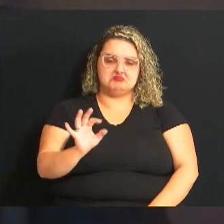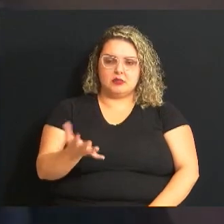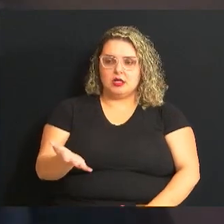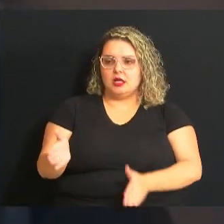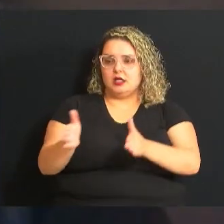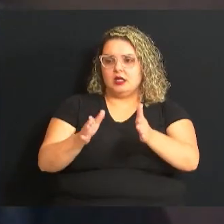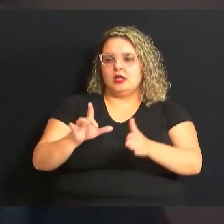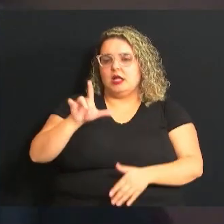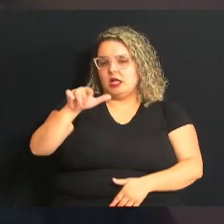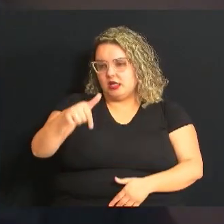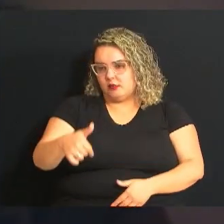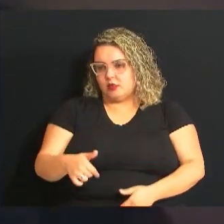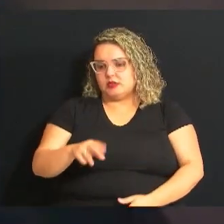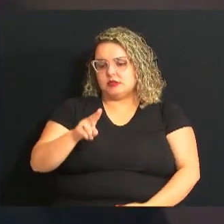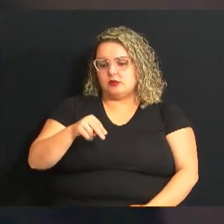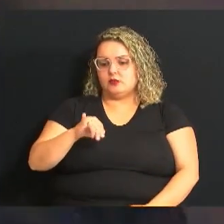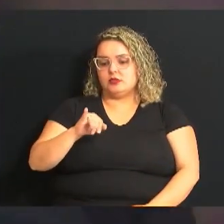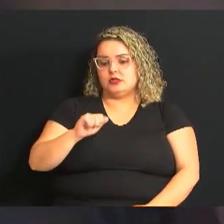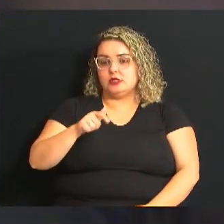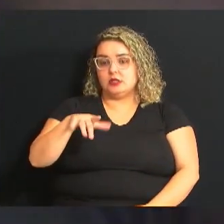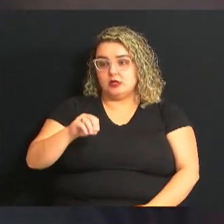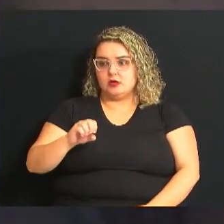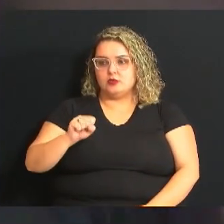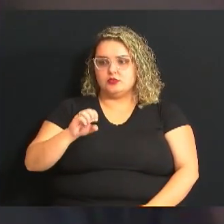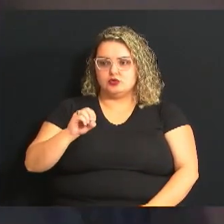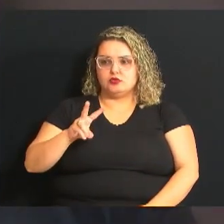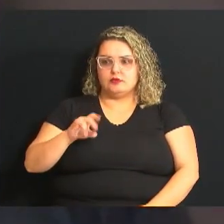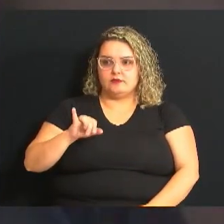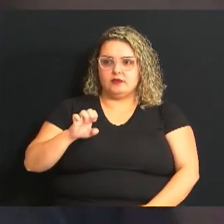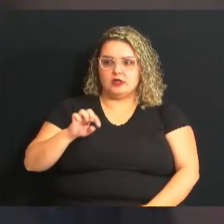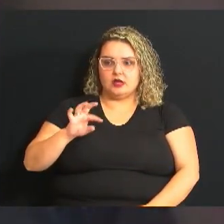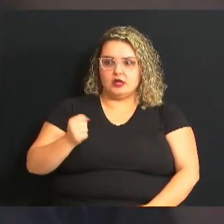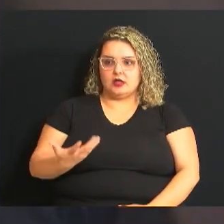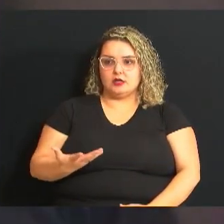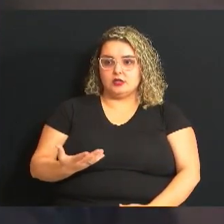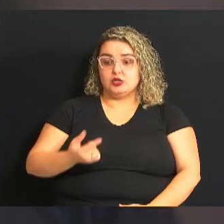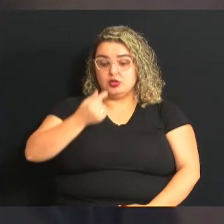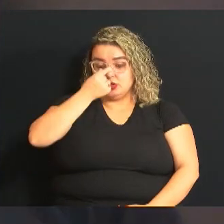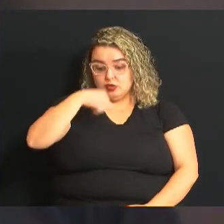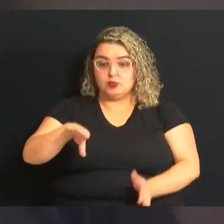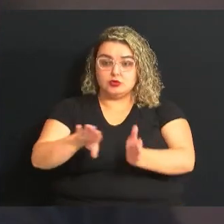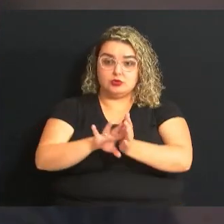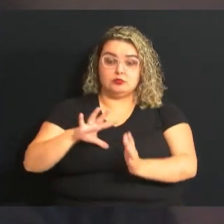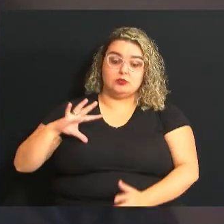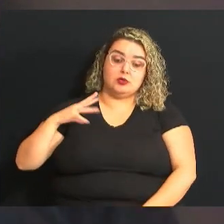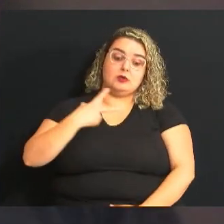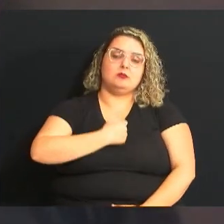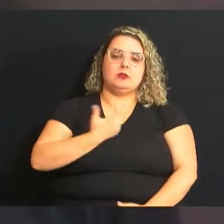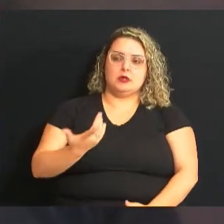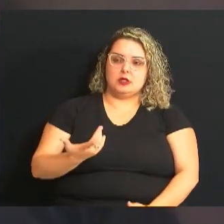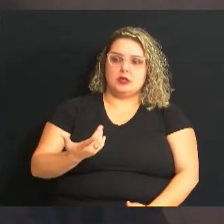aquela vai aprender sobre o mundo, sobre a vida que o rodeia,